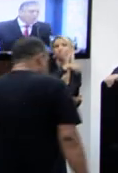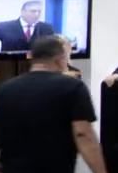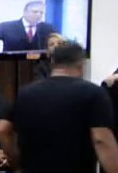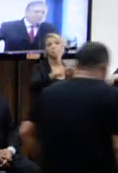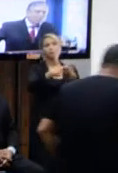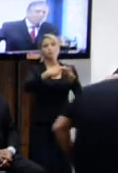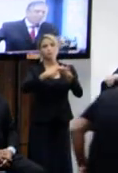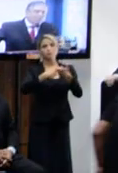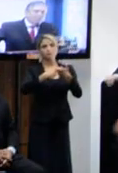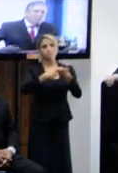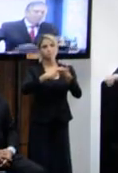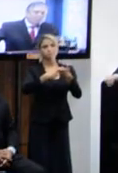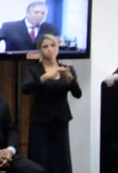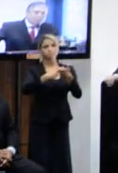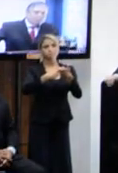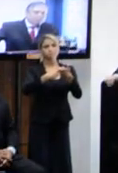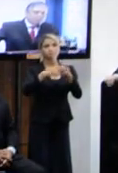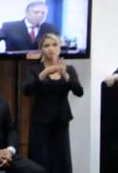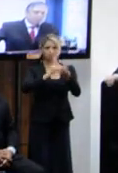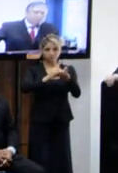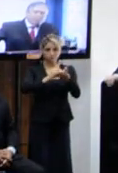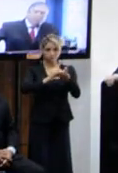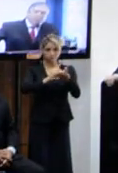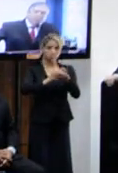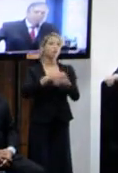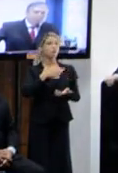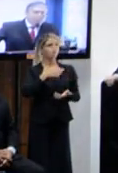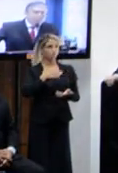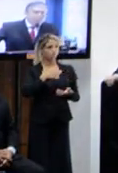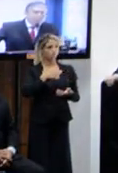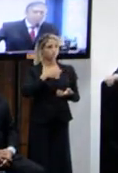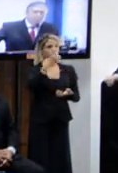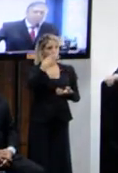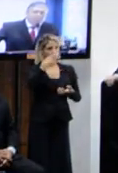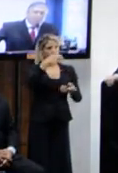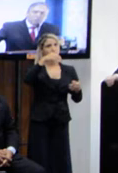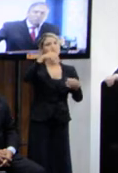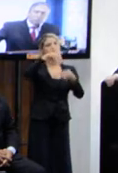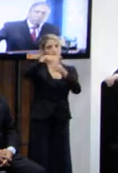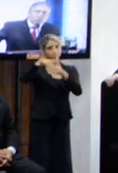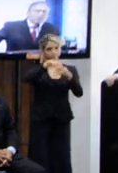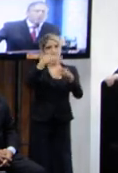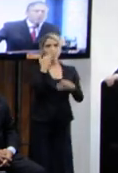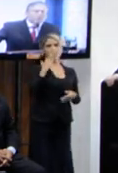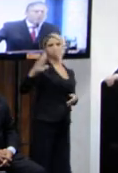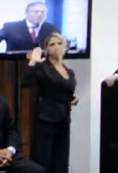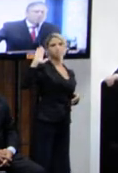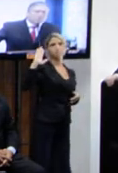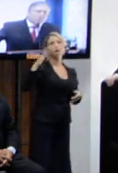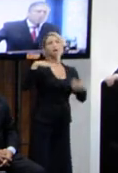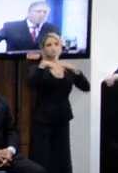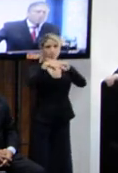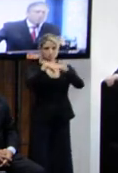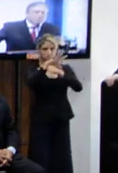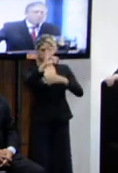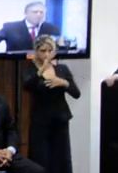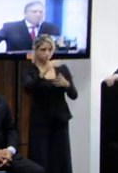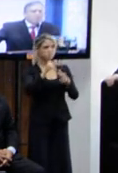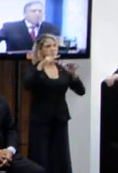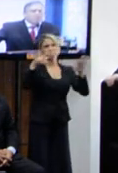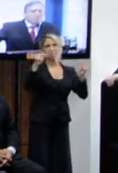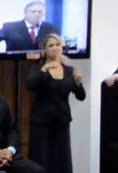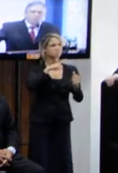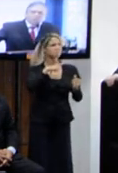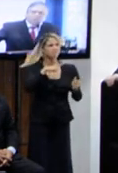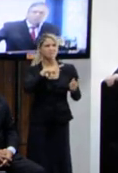a missão de me candidatar a prefeito desse município, nunca tive no meu coração